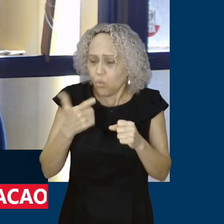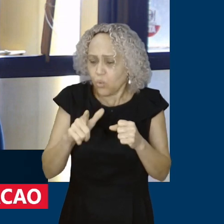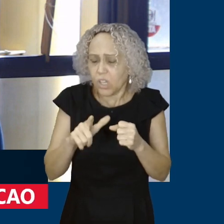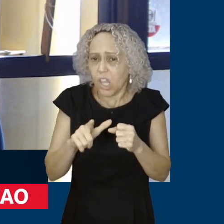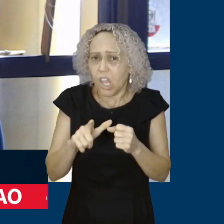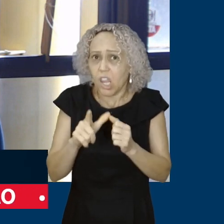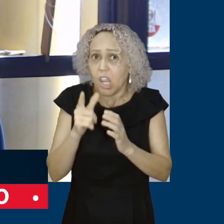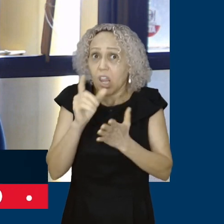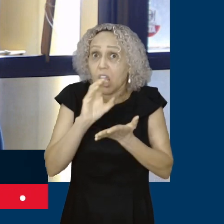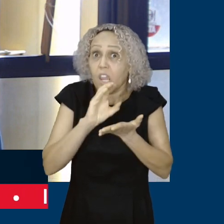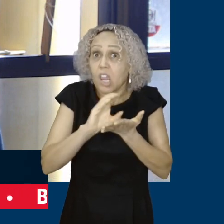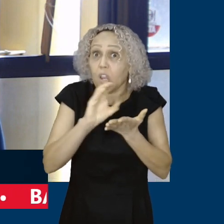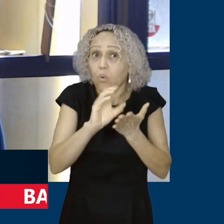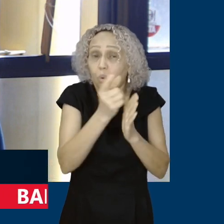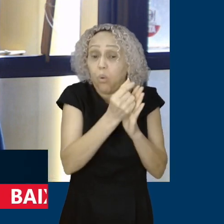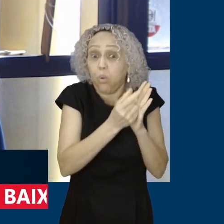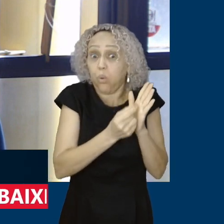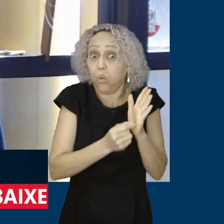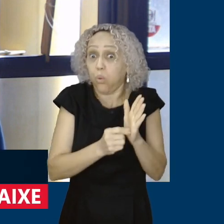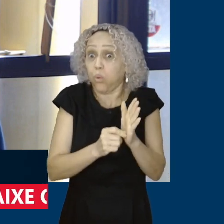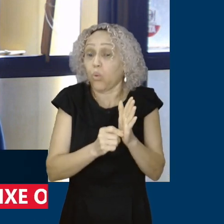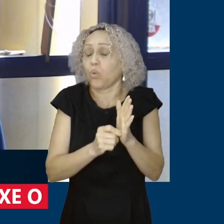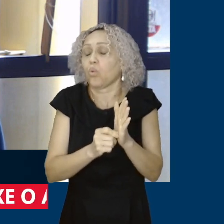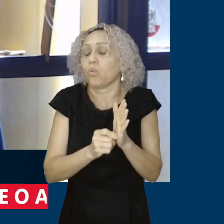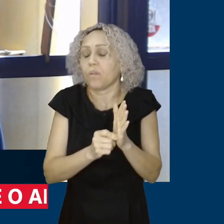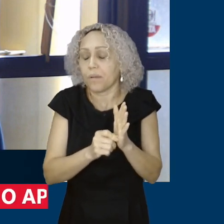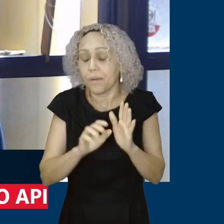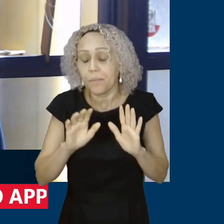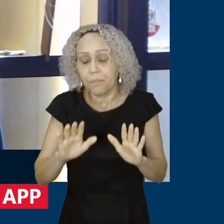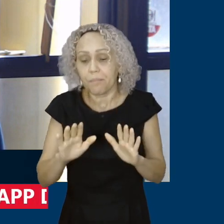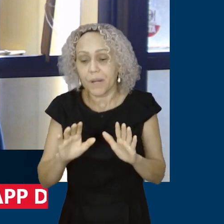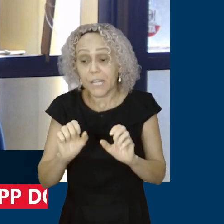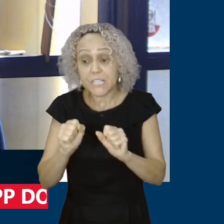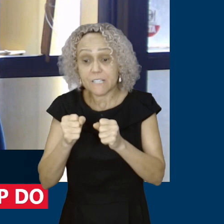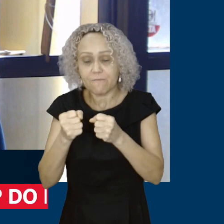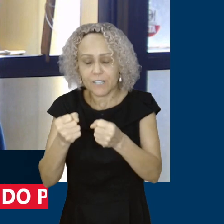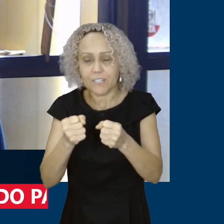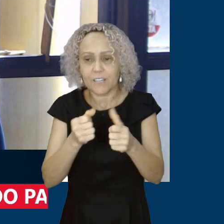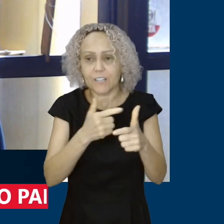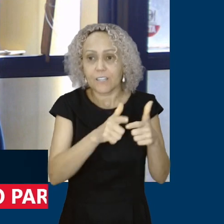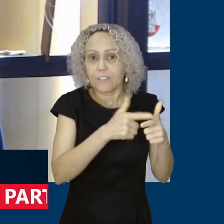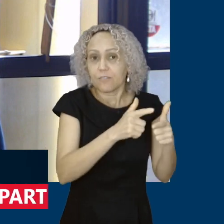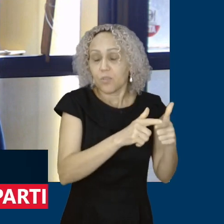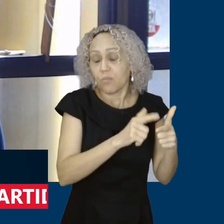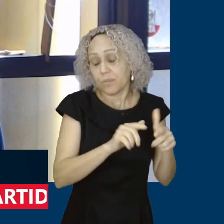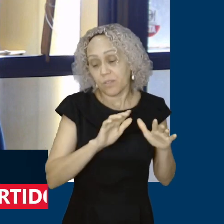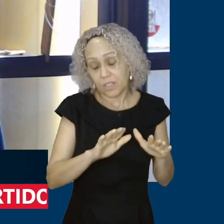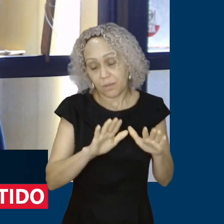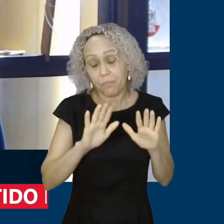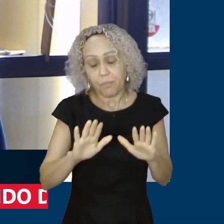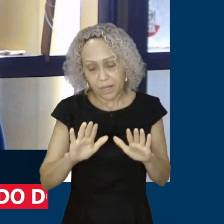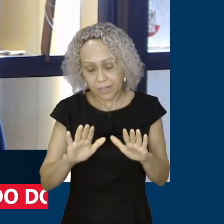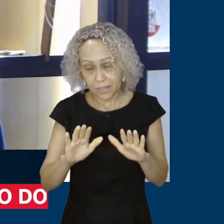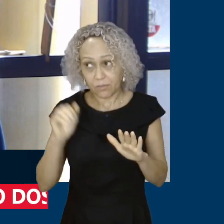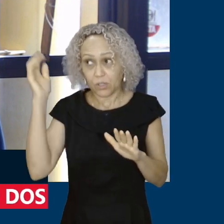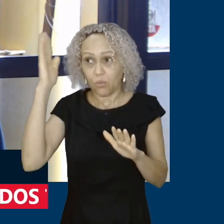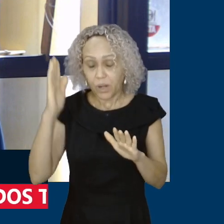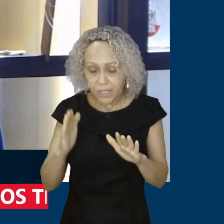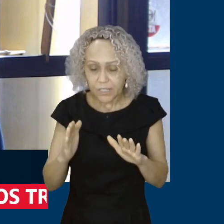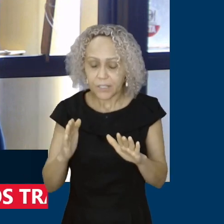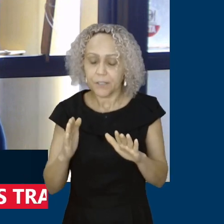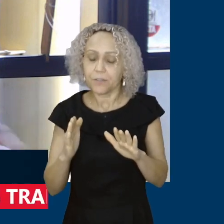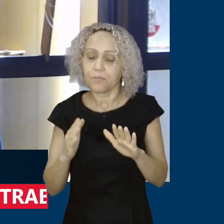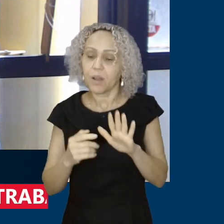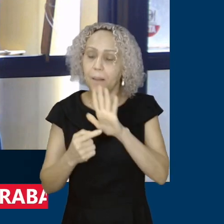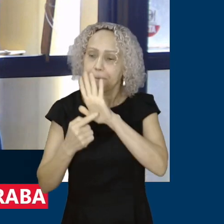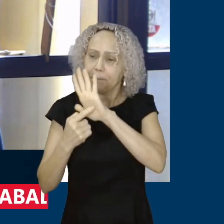à medida que o Brasil faz a lição de casa do ponto de vista da agenda climática, da agenda ambiental,